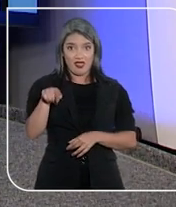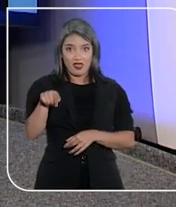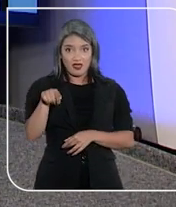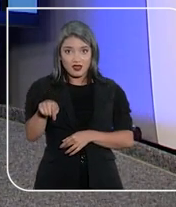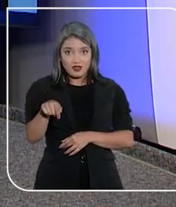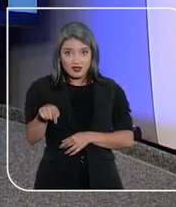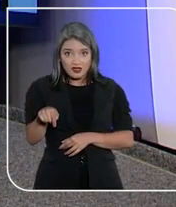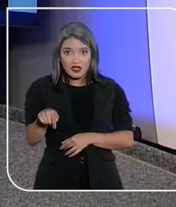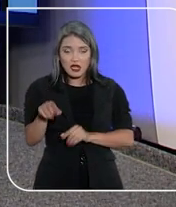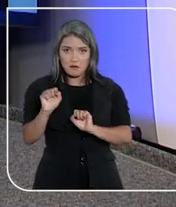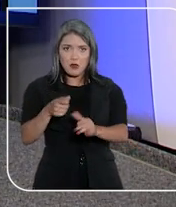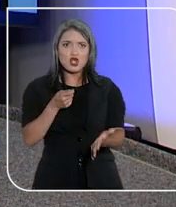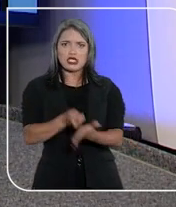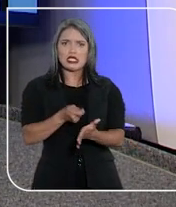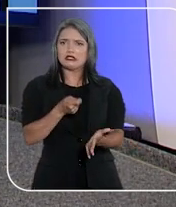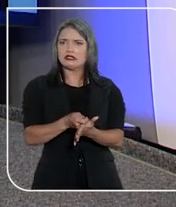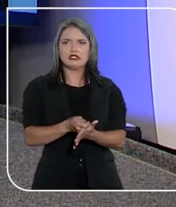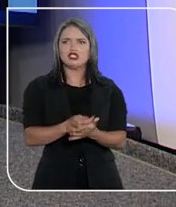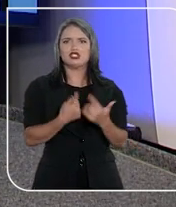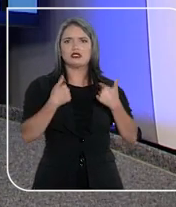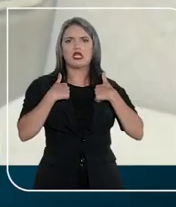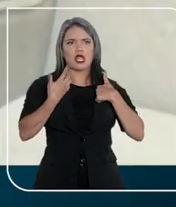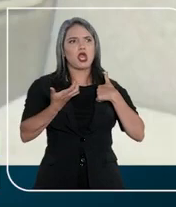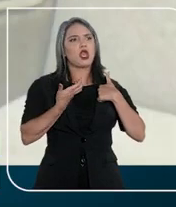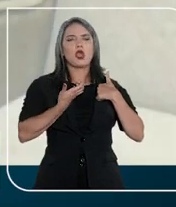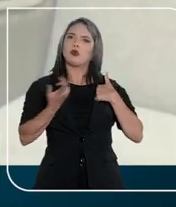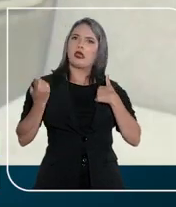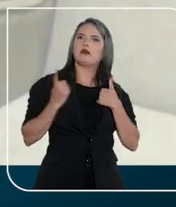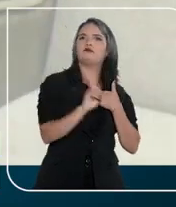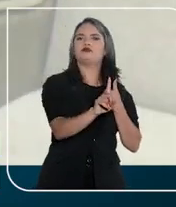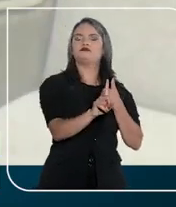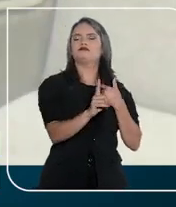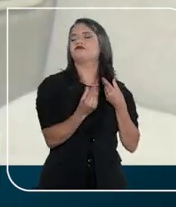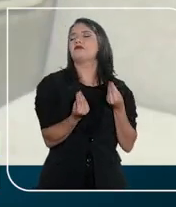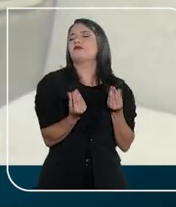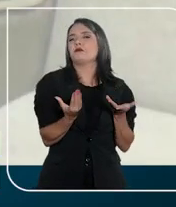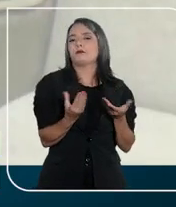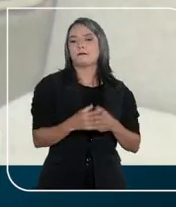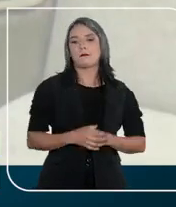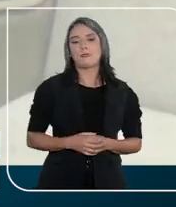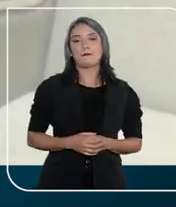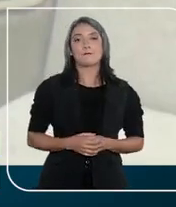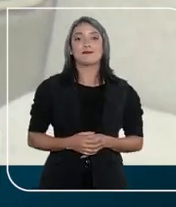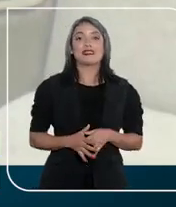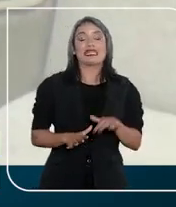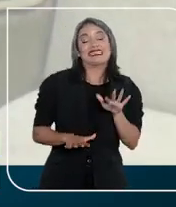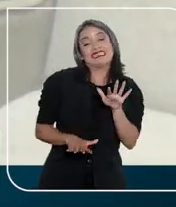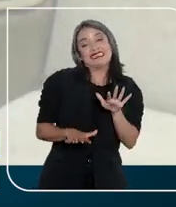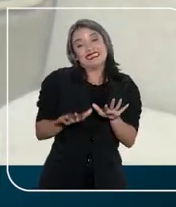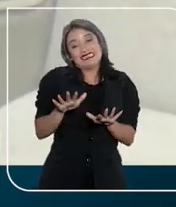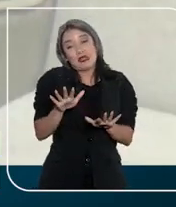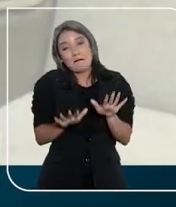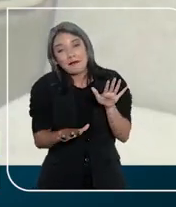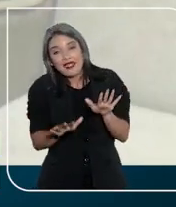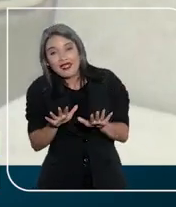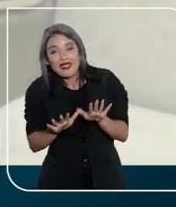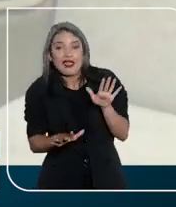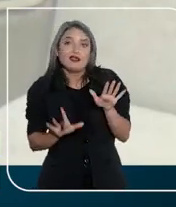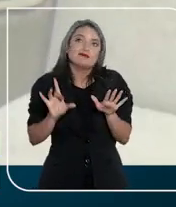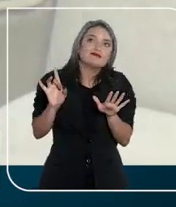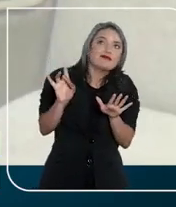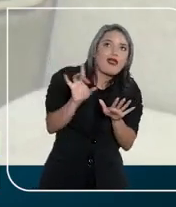de reserva exigir a nomeação? Bom, isso vai depender muito da situação concreta, né? A princípio,